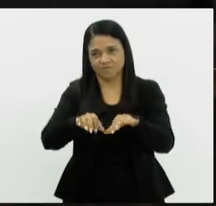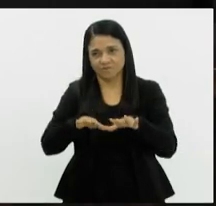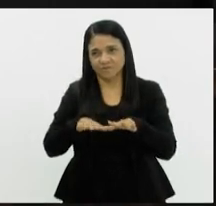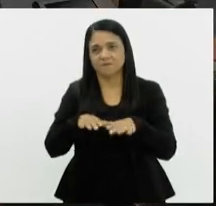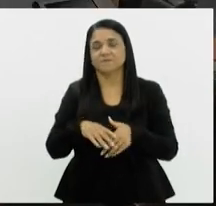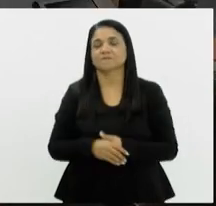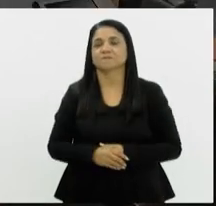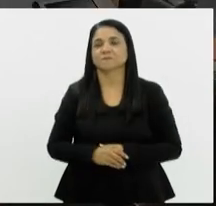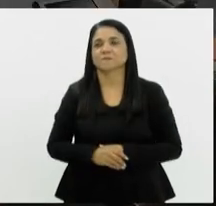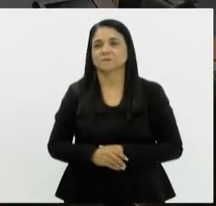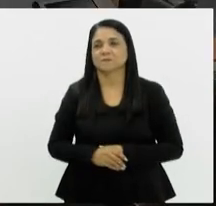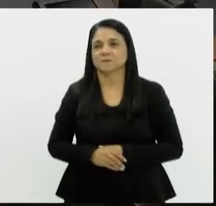do expediente